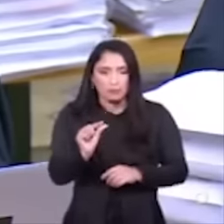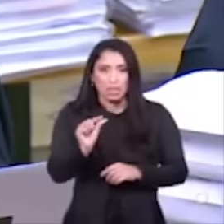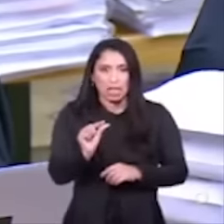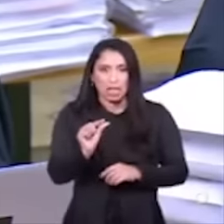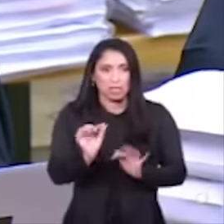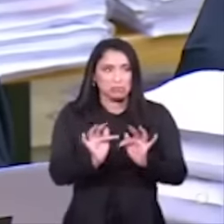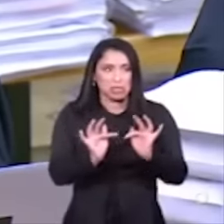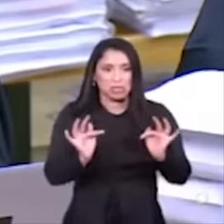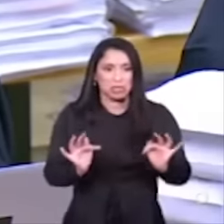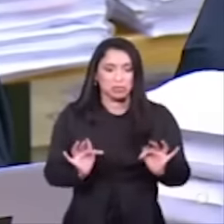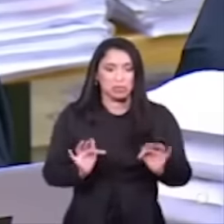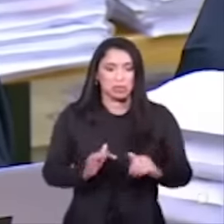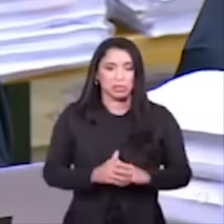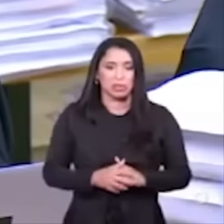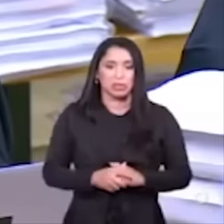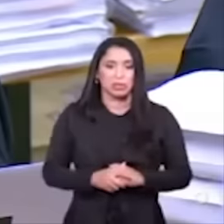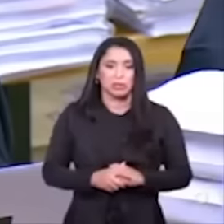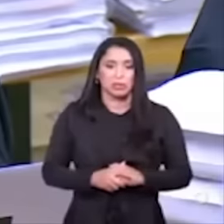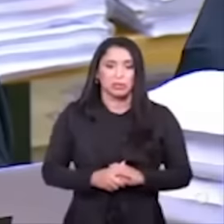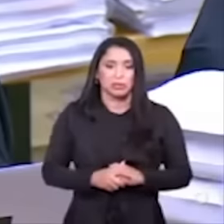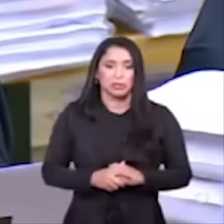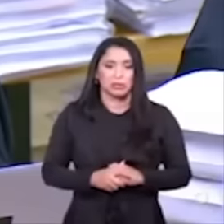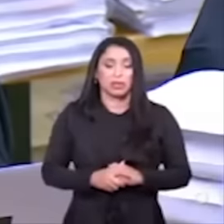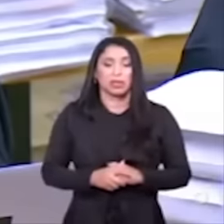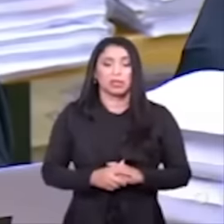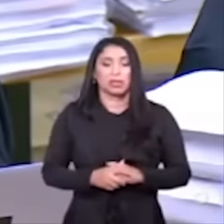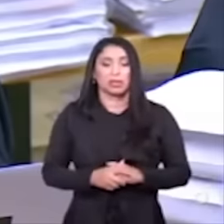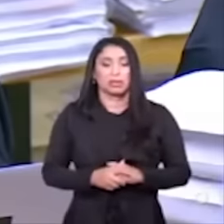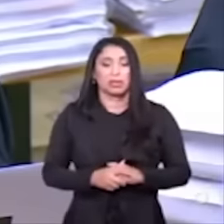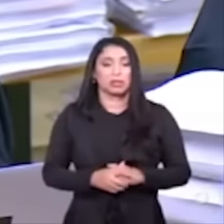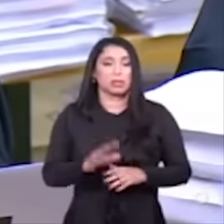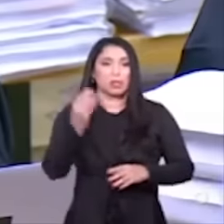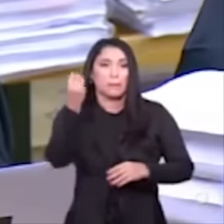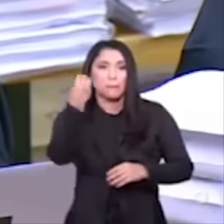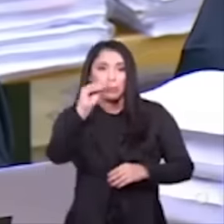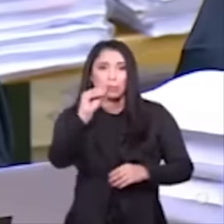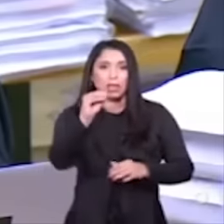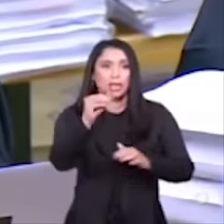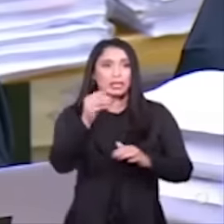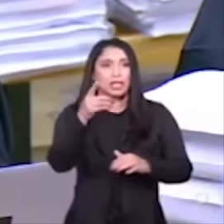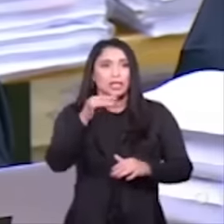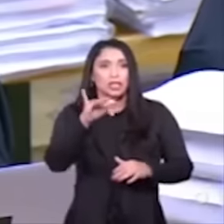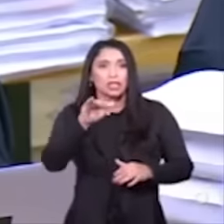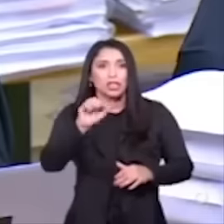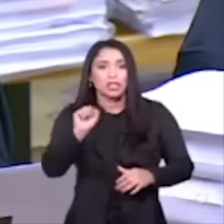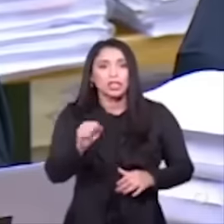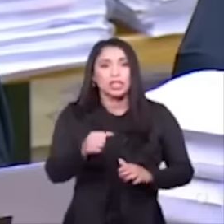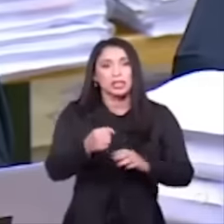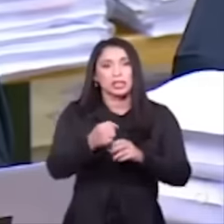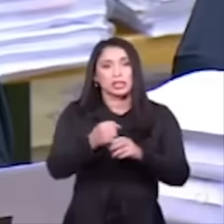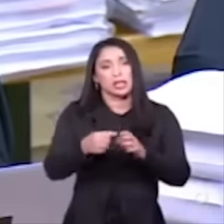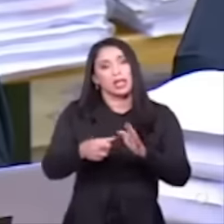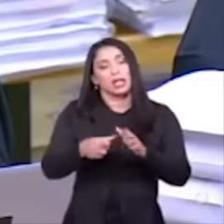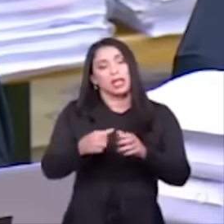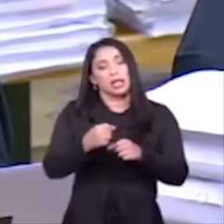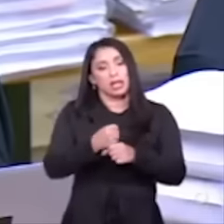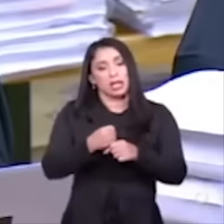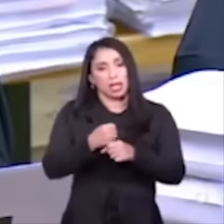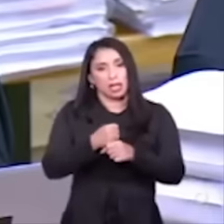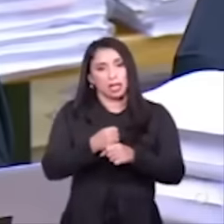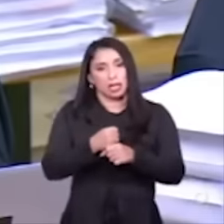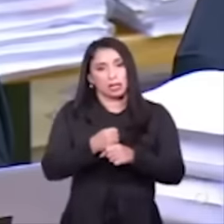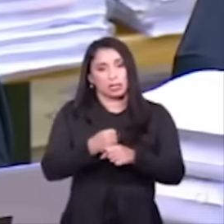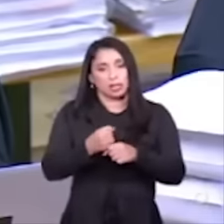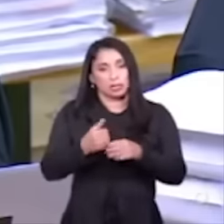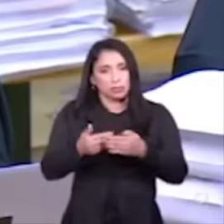que seja publicada dias antes do ano Eleitoral do